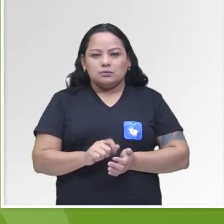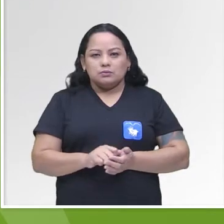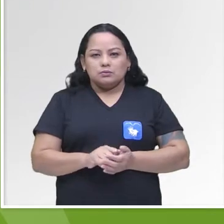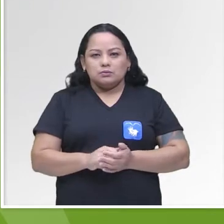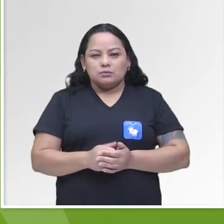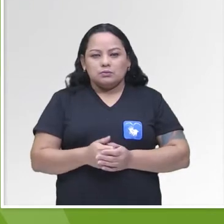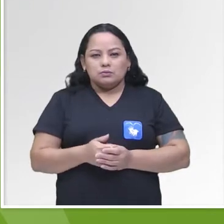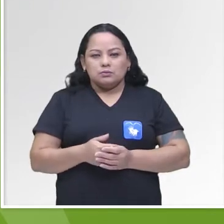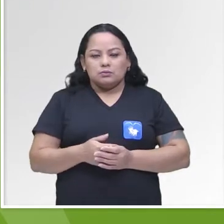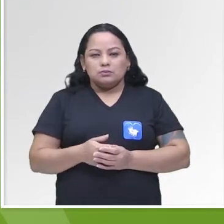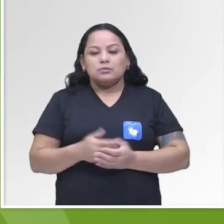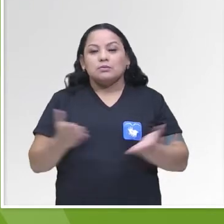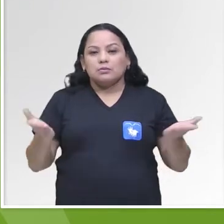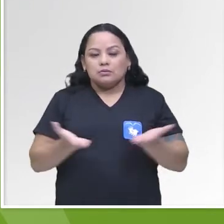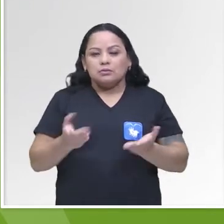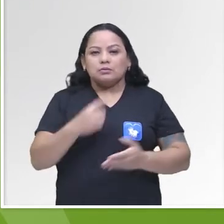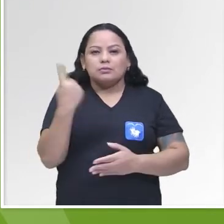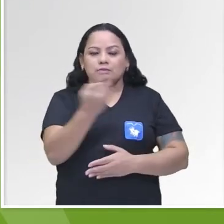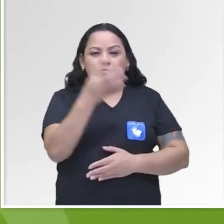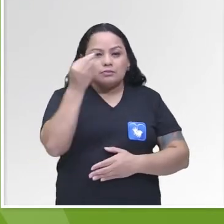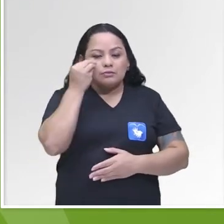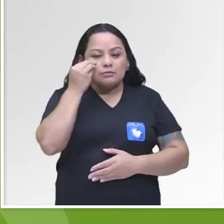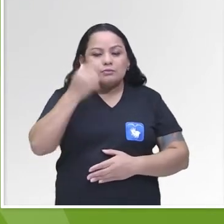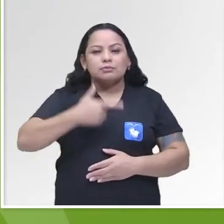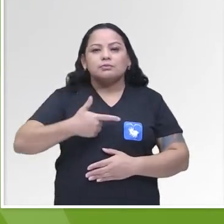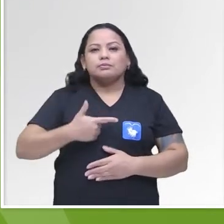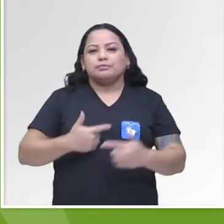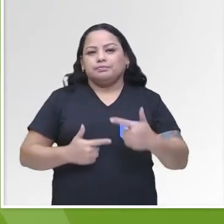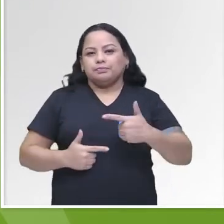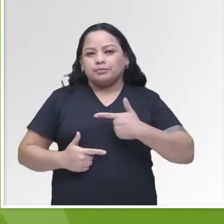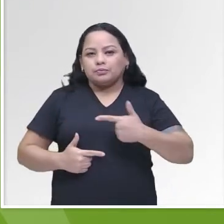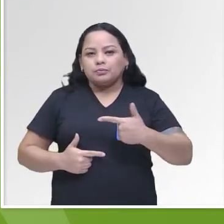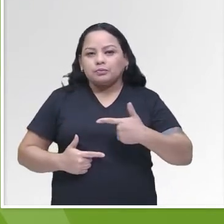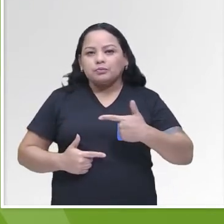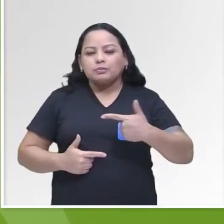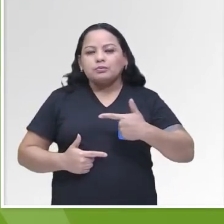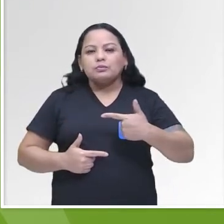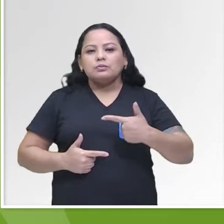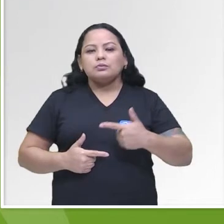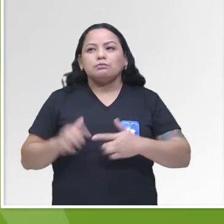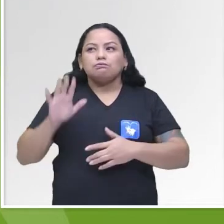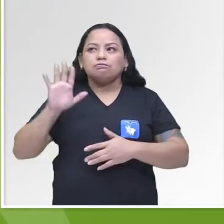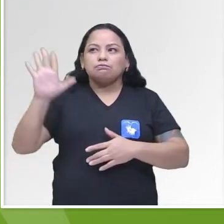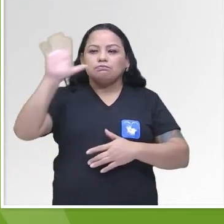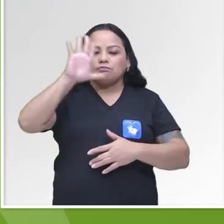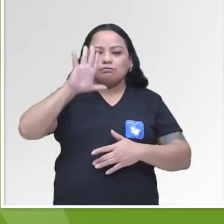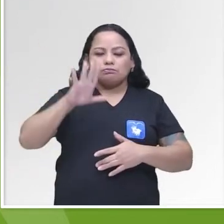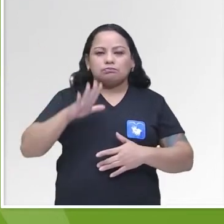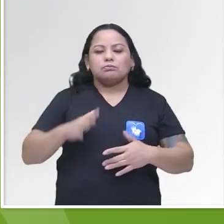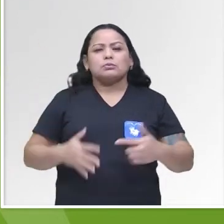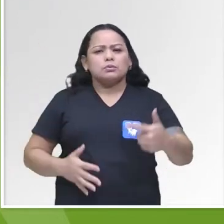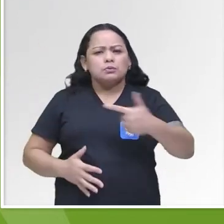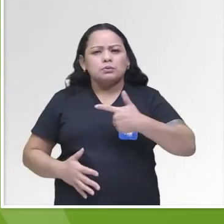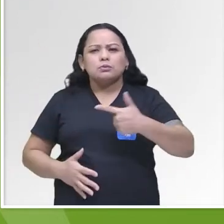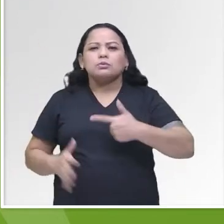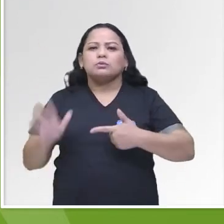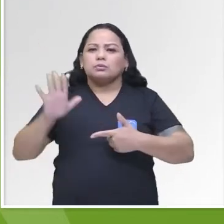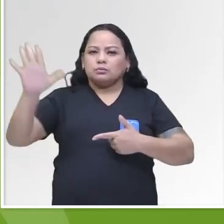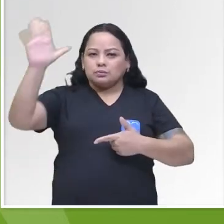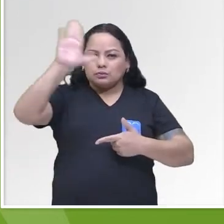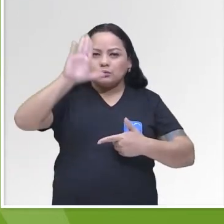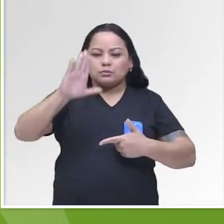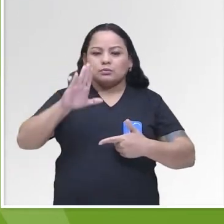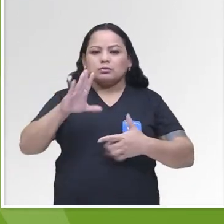Agora a gente vai analisar o segundo composto. No segundo composto,